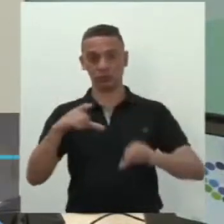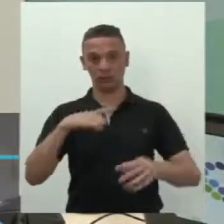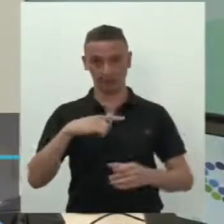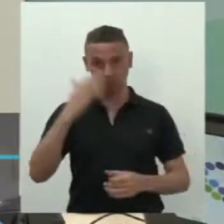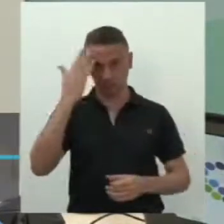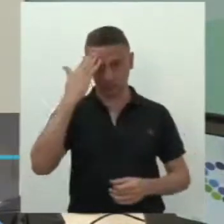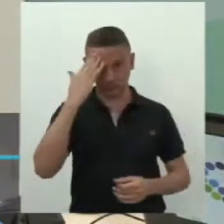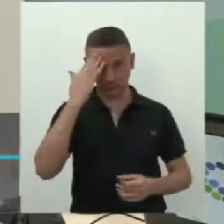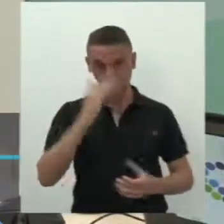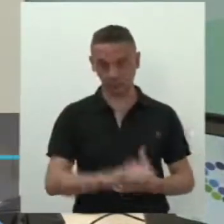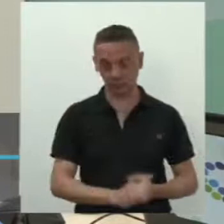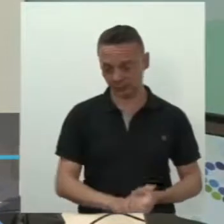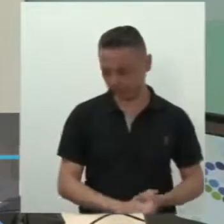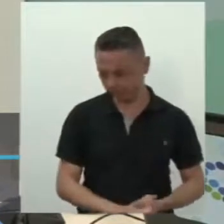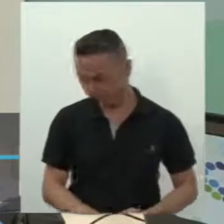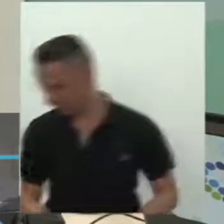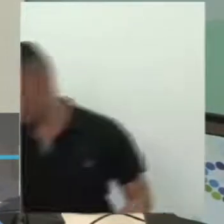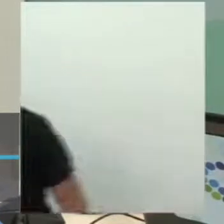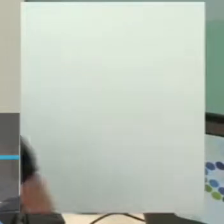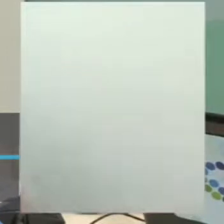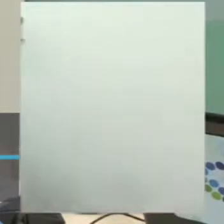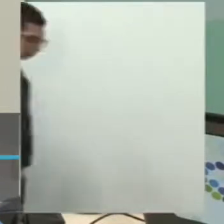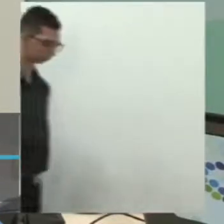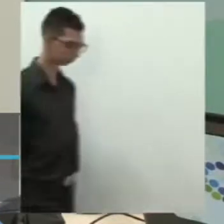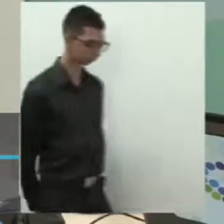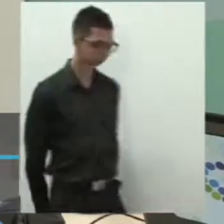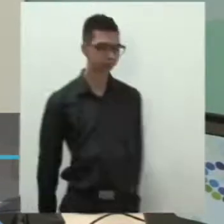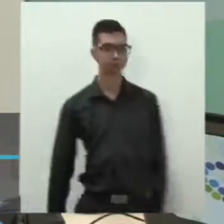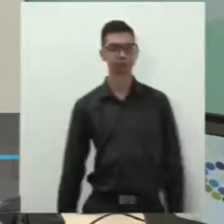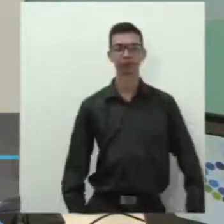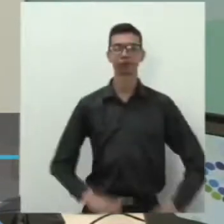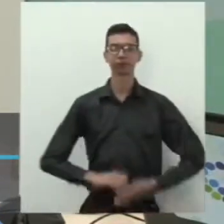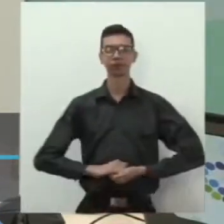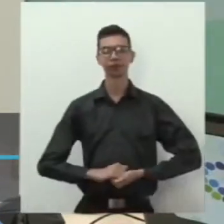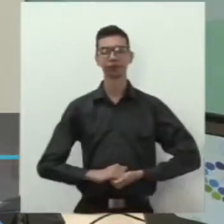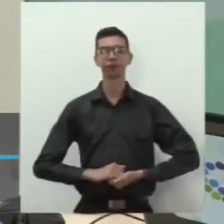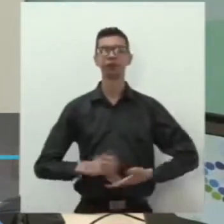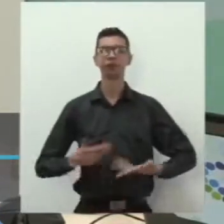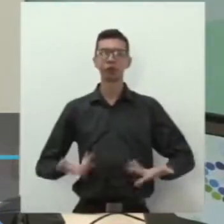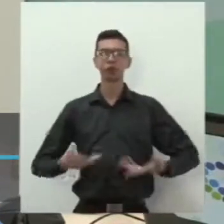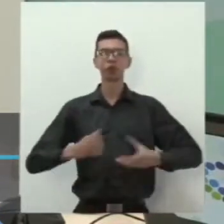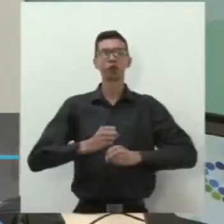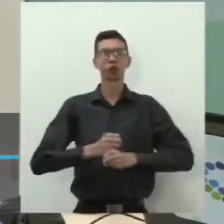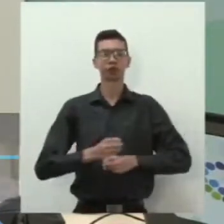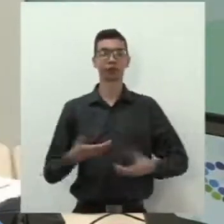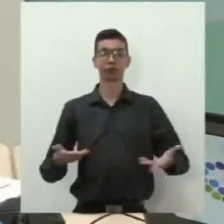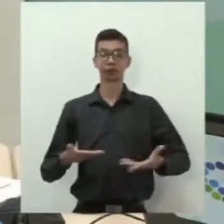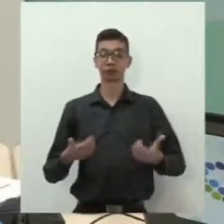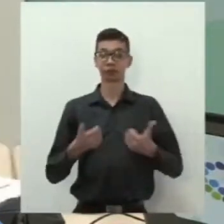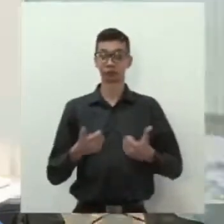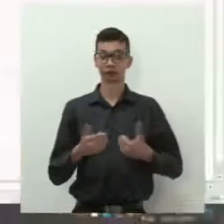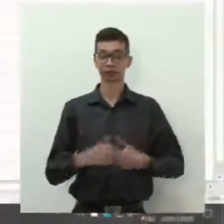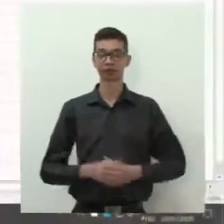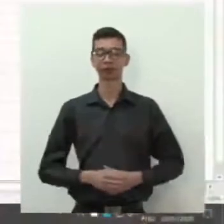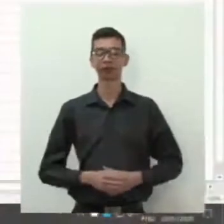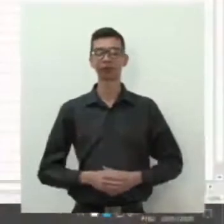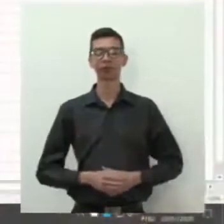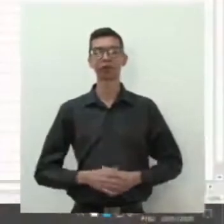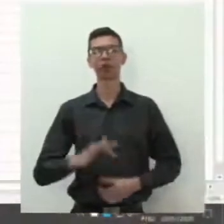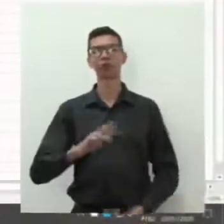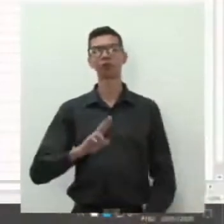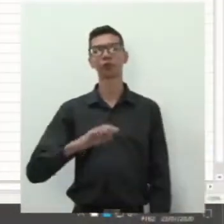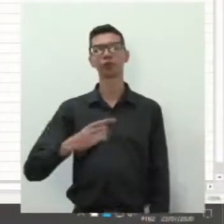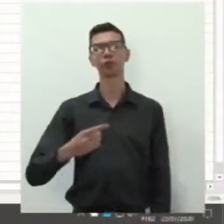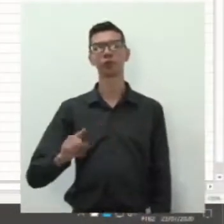tá? Bom, função soma, maravilha. Vamos para a função C. A função C é